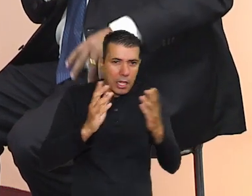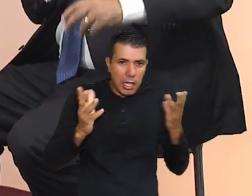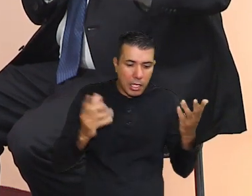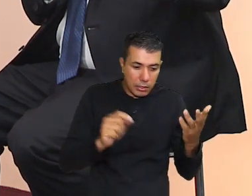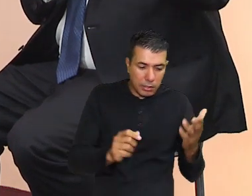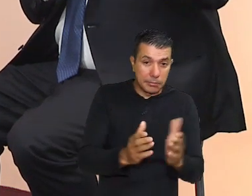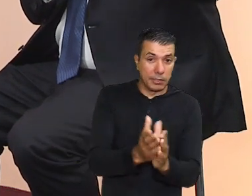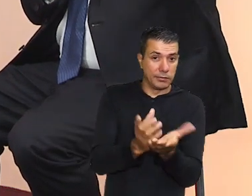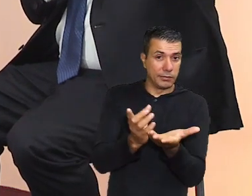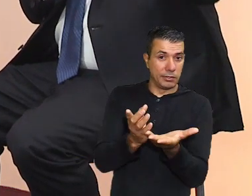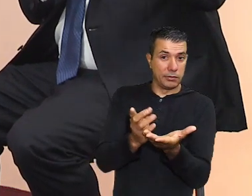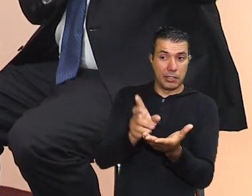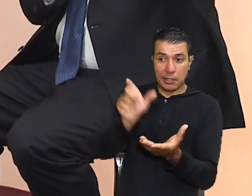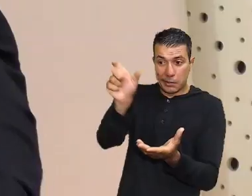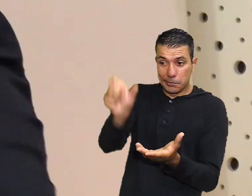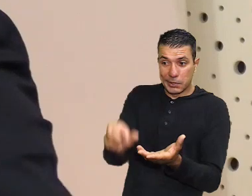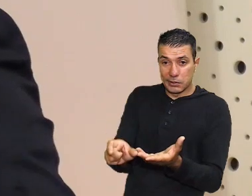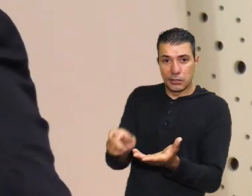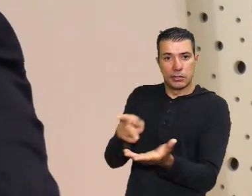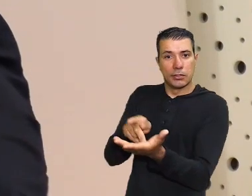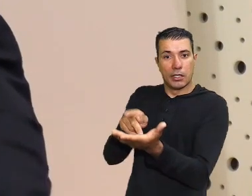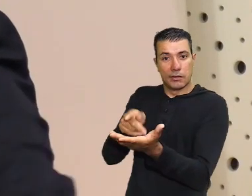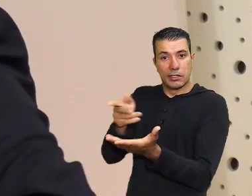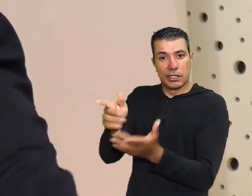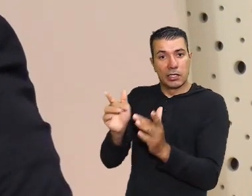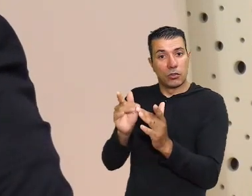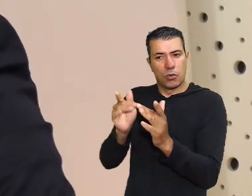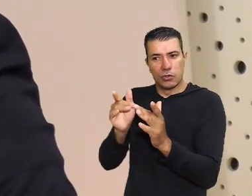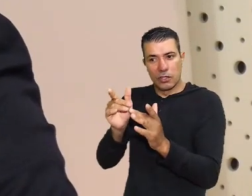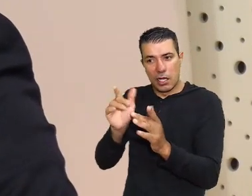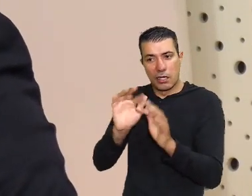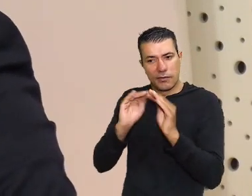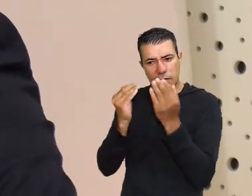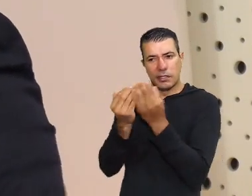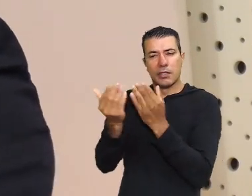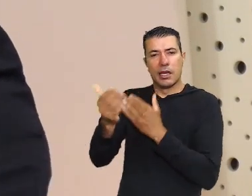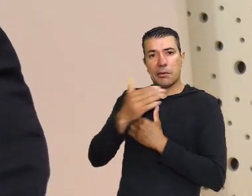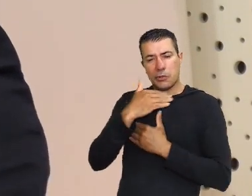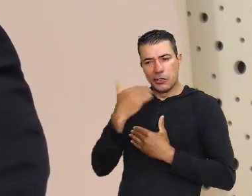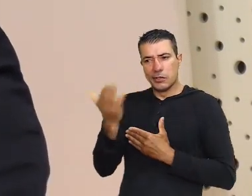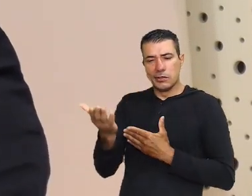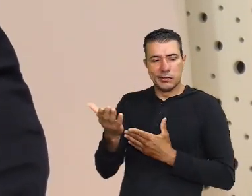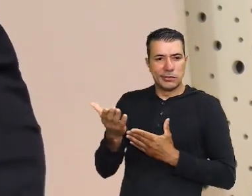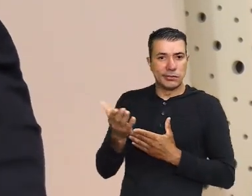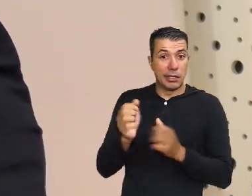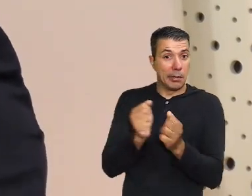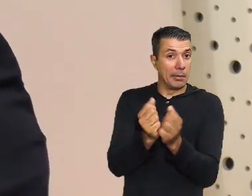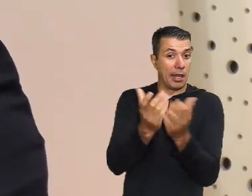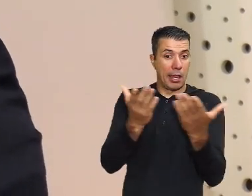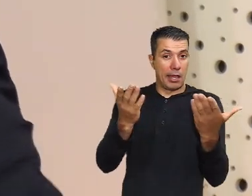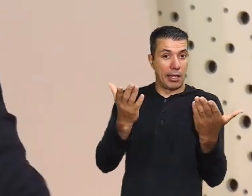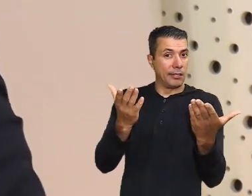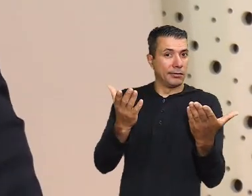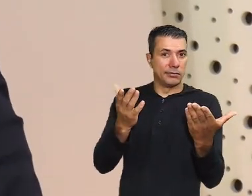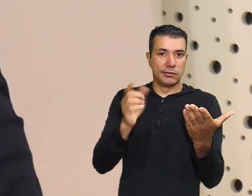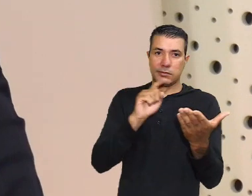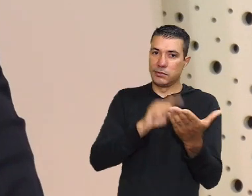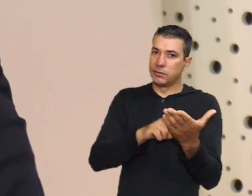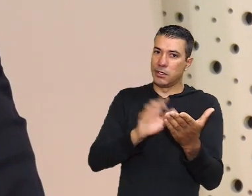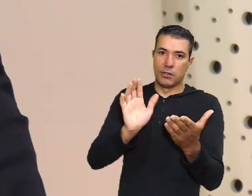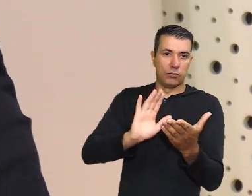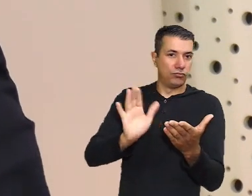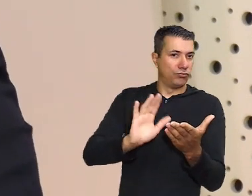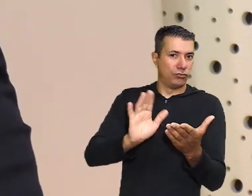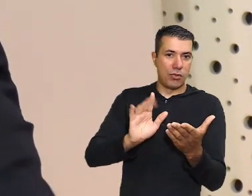que, apesar de para a pessoa aquilo ser uma verdade, ela teve contato com o ente querido dela, a Bíblia deixa bem claro que não era o ente querido